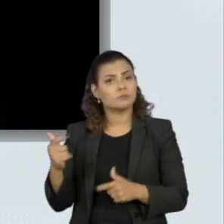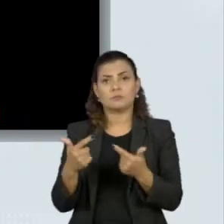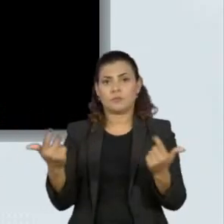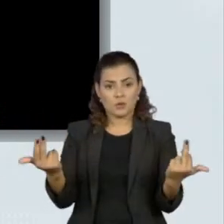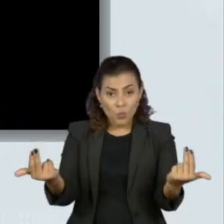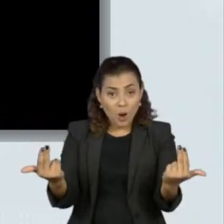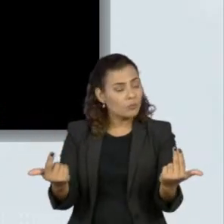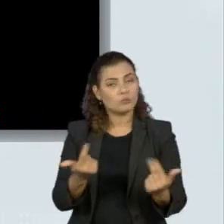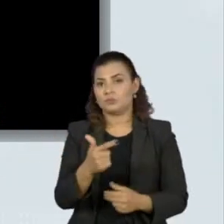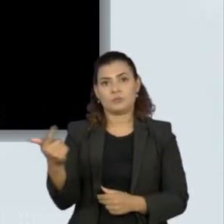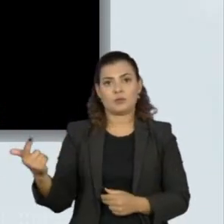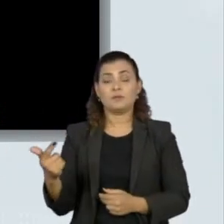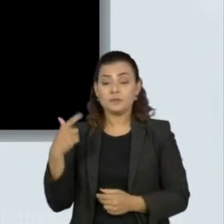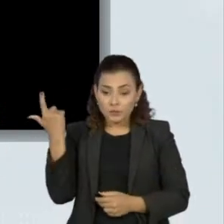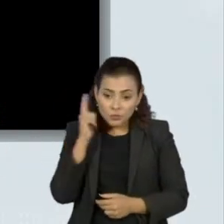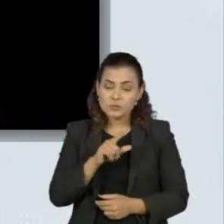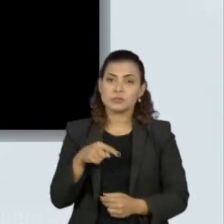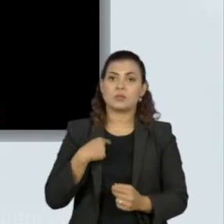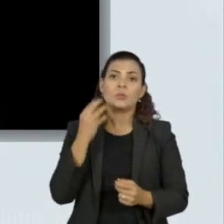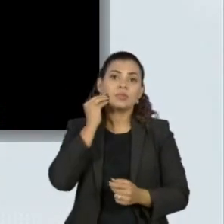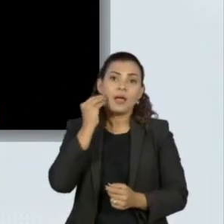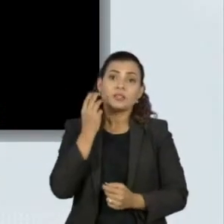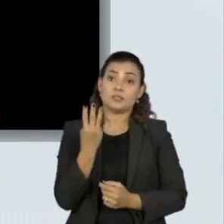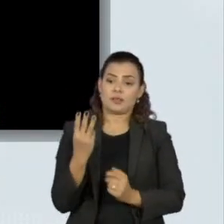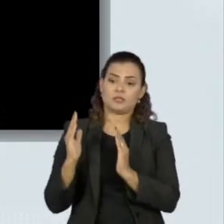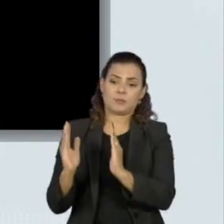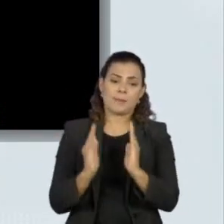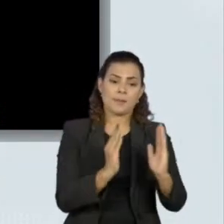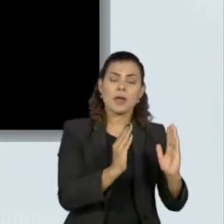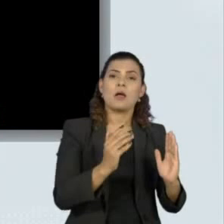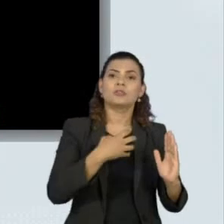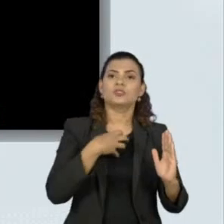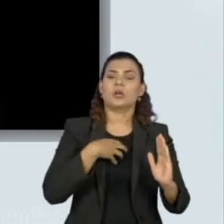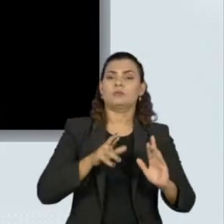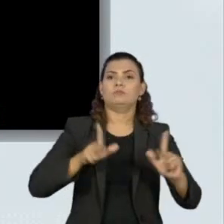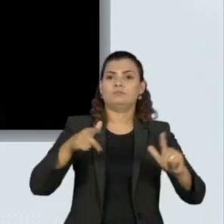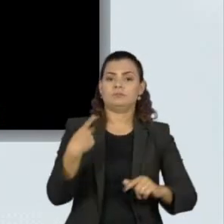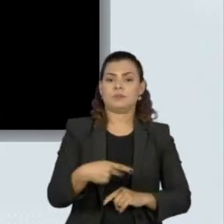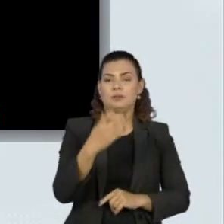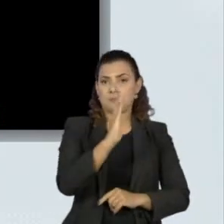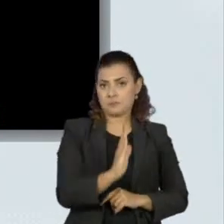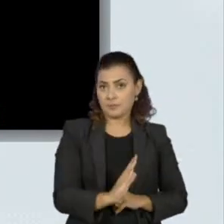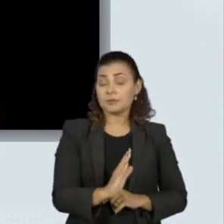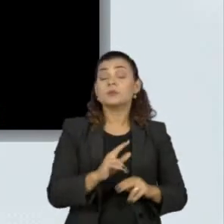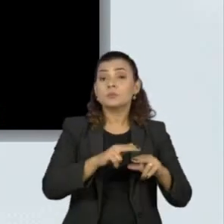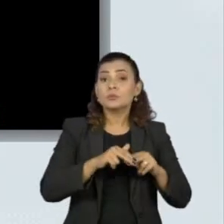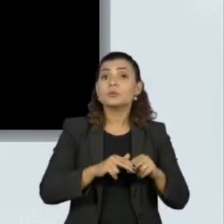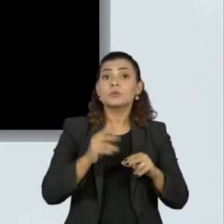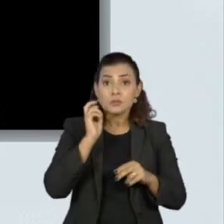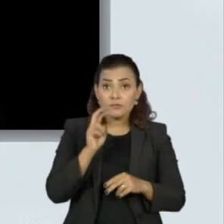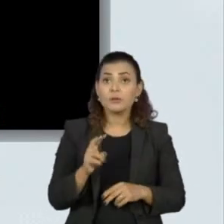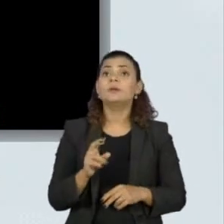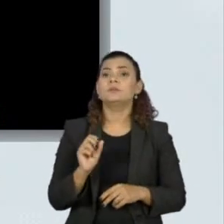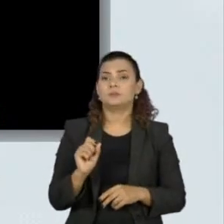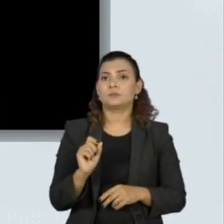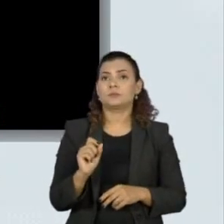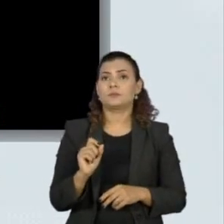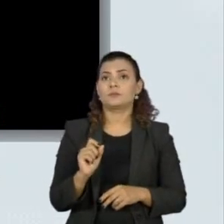submetida a esse estresse. E por isso, se vocês veem essa incidência que está em centos de